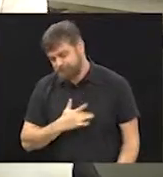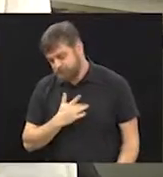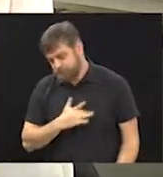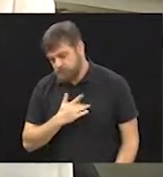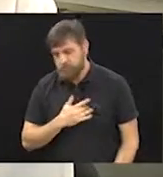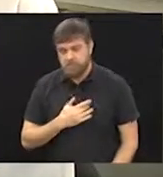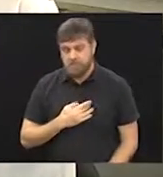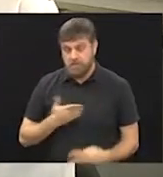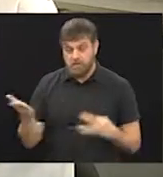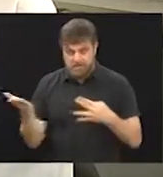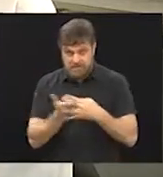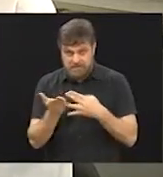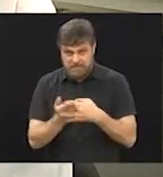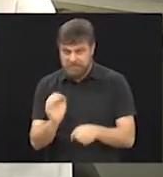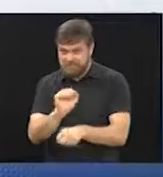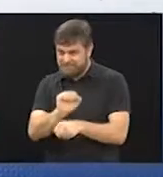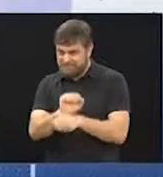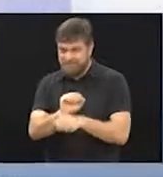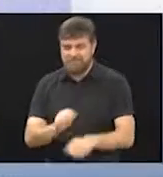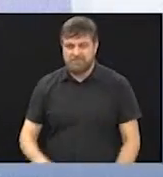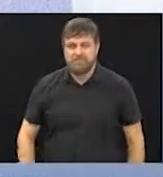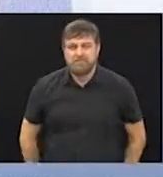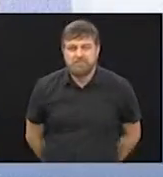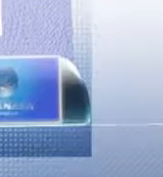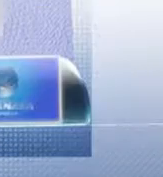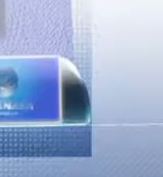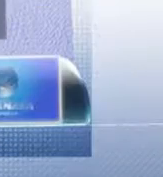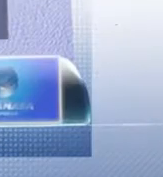a gente vai fazer um intervalo, voltamos já já.